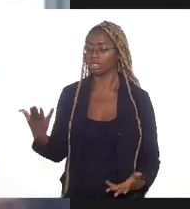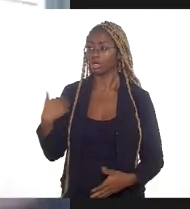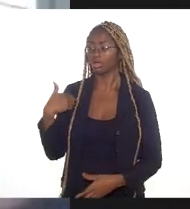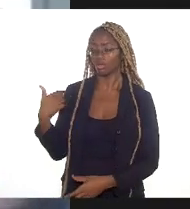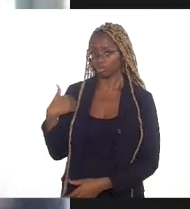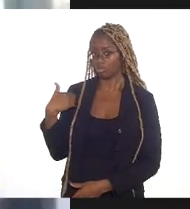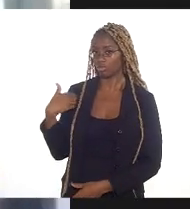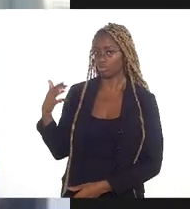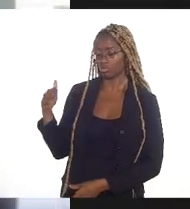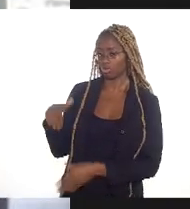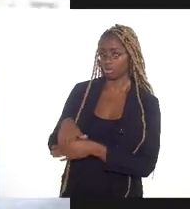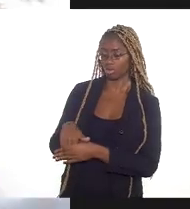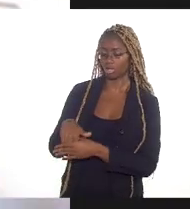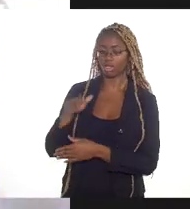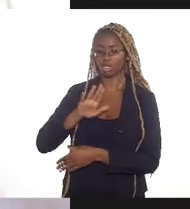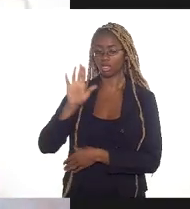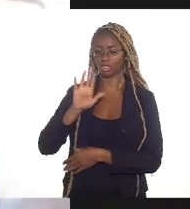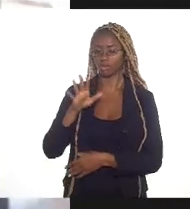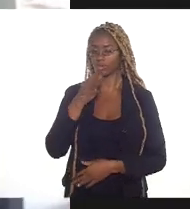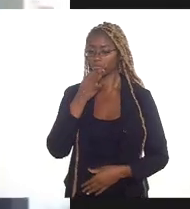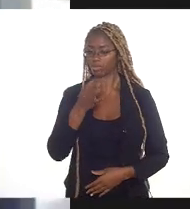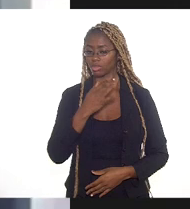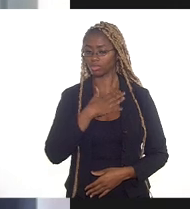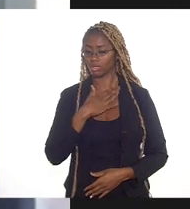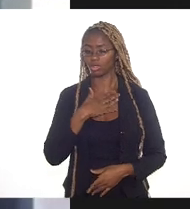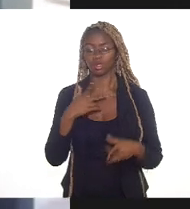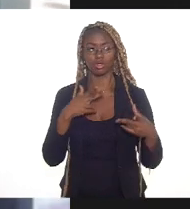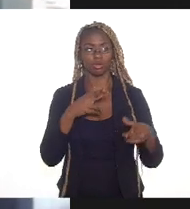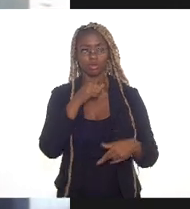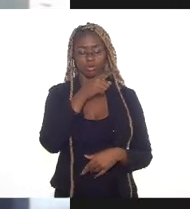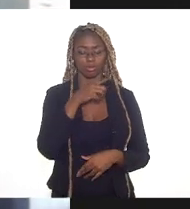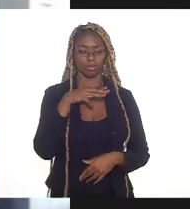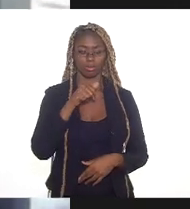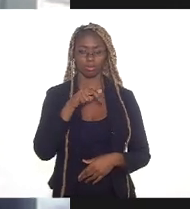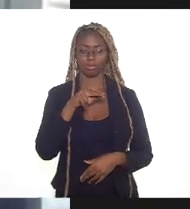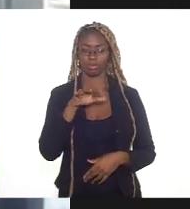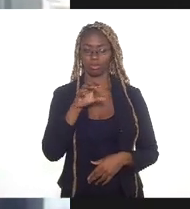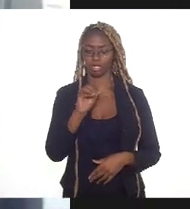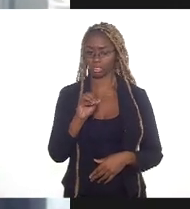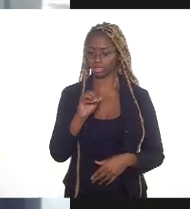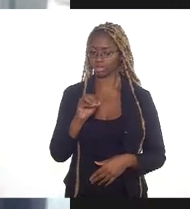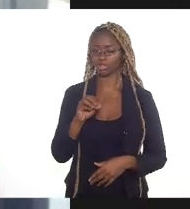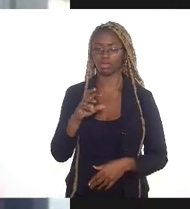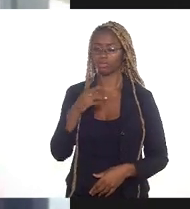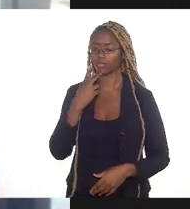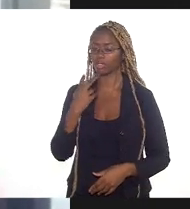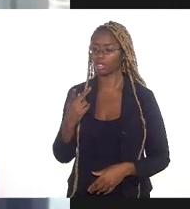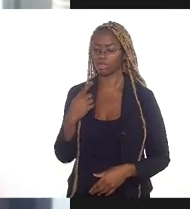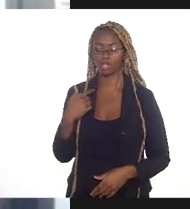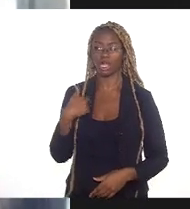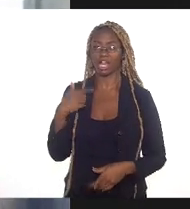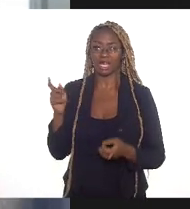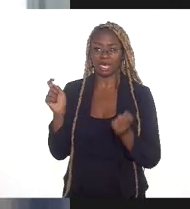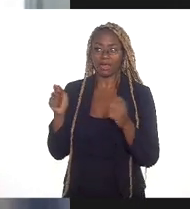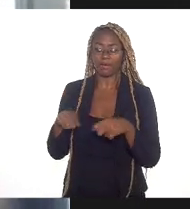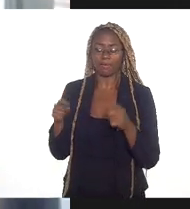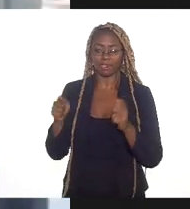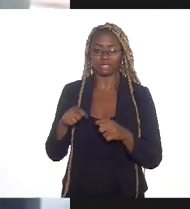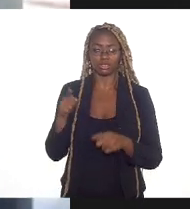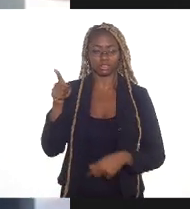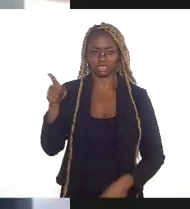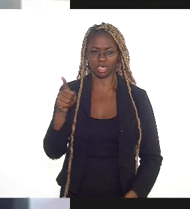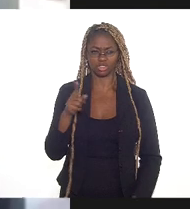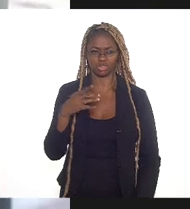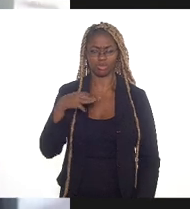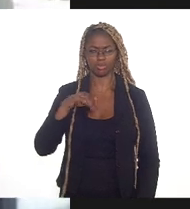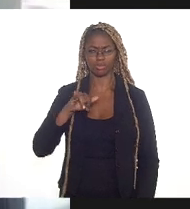aqui uma menção ao que disse o deputado Márcio Pacheco. Ninguém aqui está questionando a capacidade do deputado Mink, não, muito pelo contrário, é um amigo